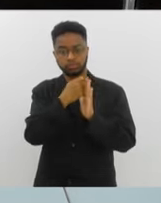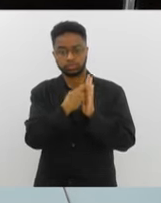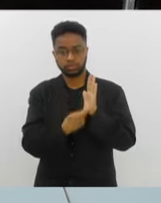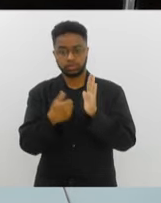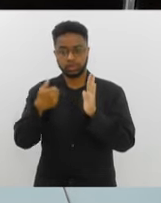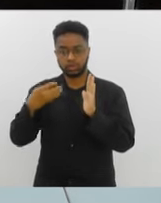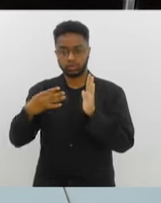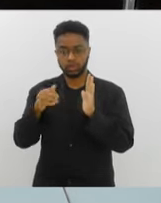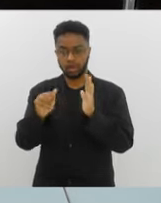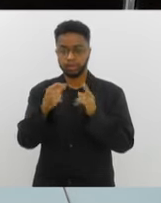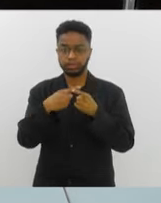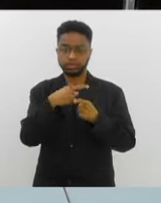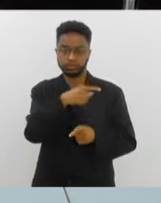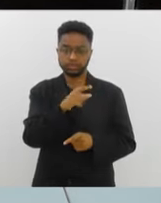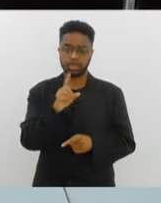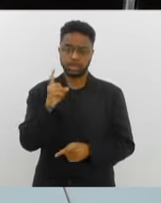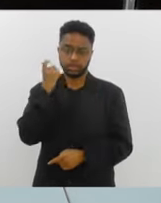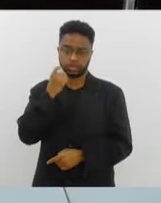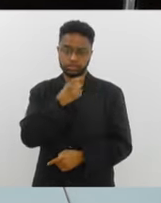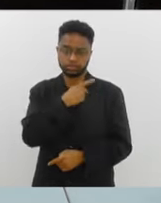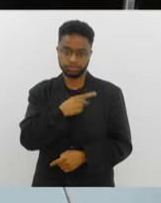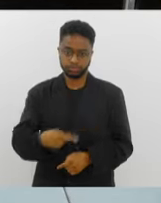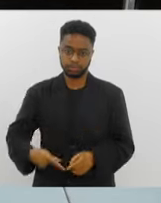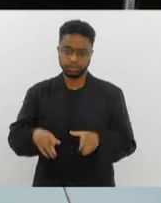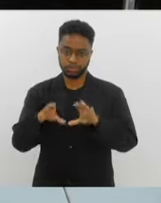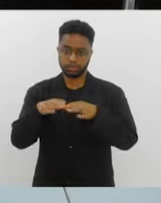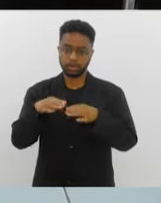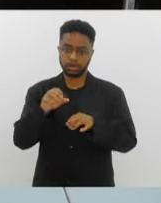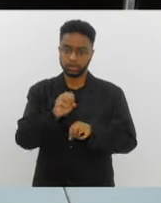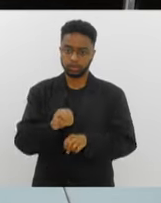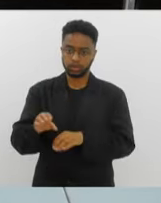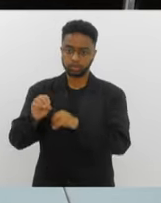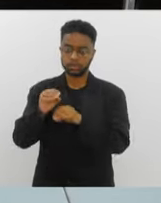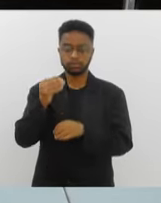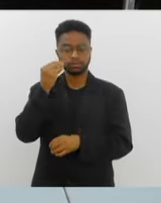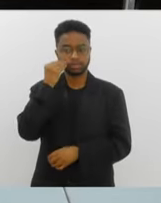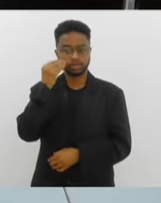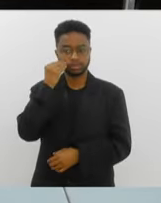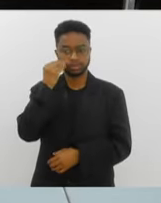já que o senhor já presidiu a Comissão de Educação, que fosse